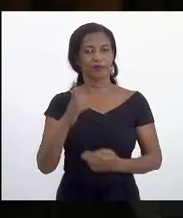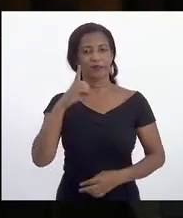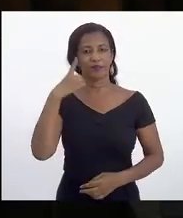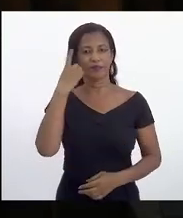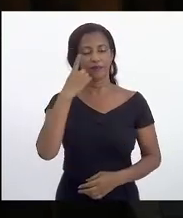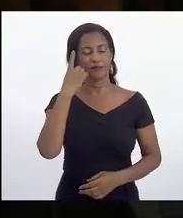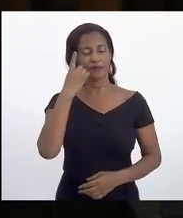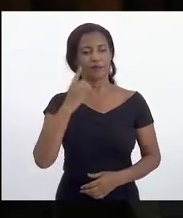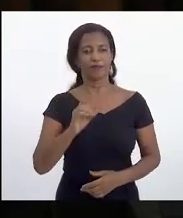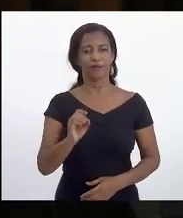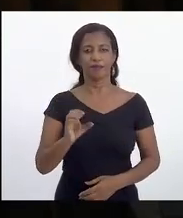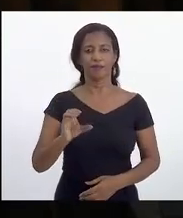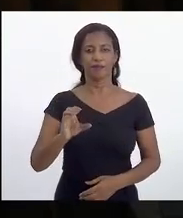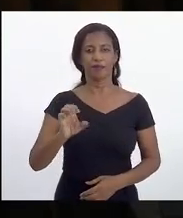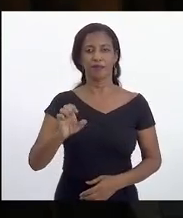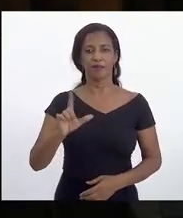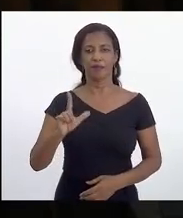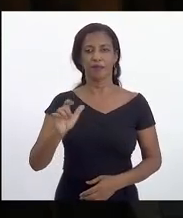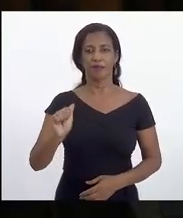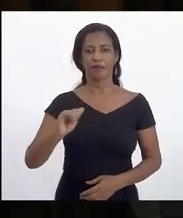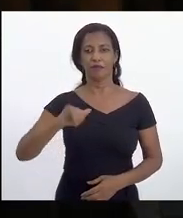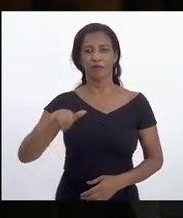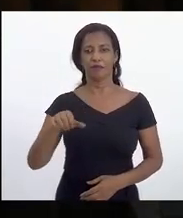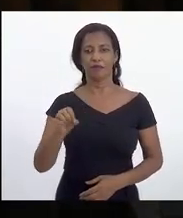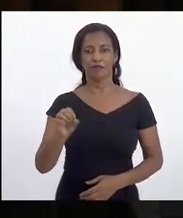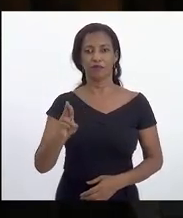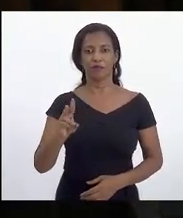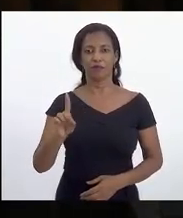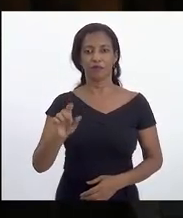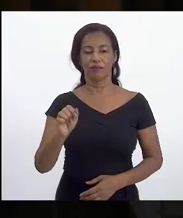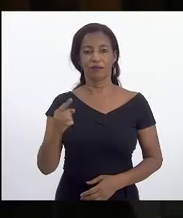deputada Célia Jordão